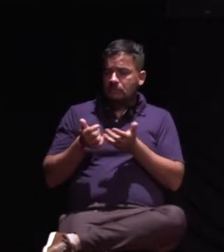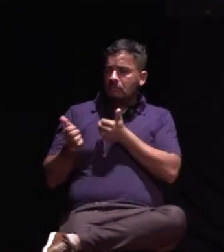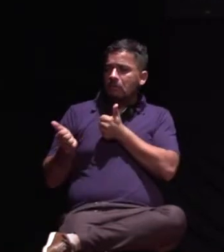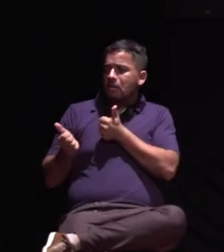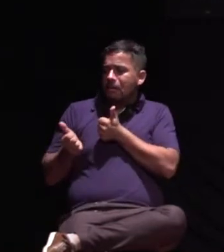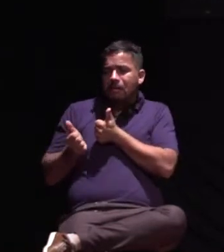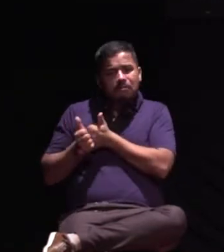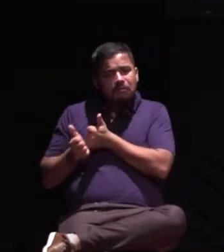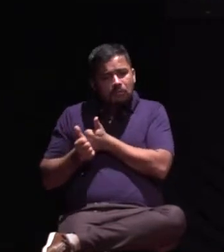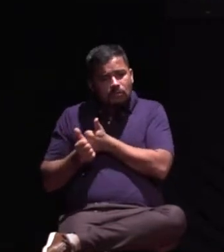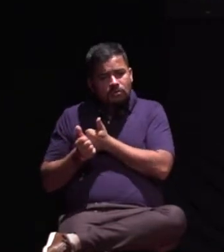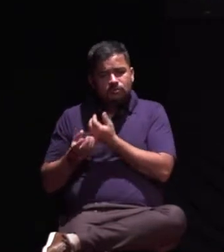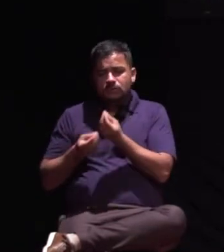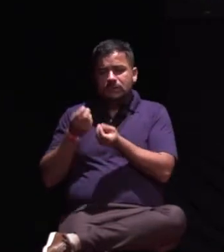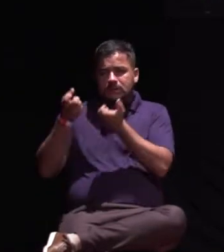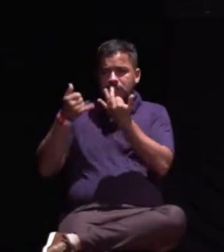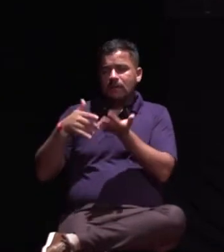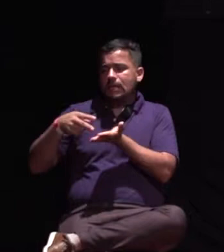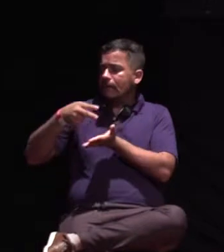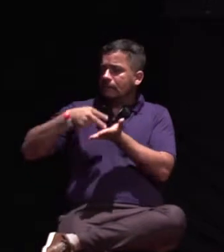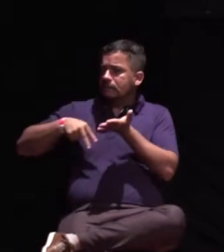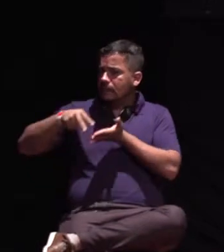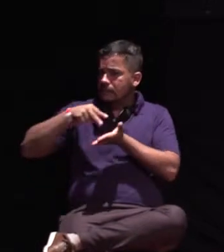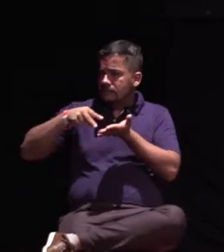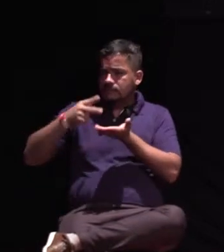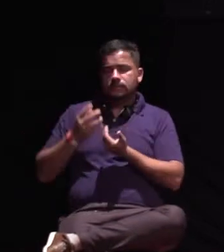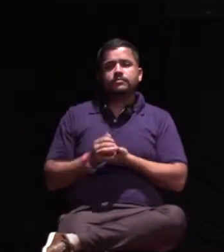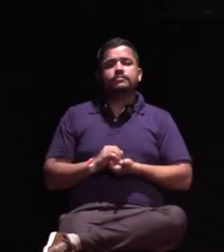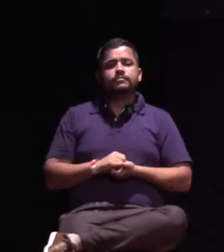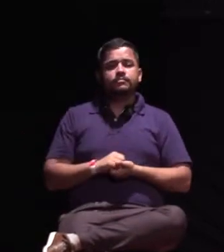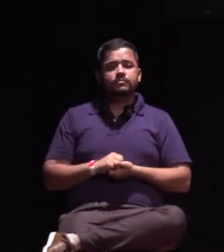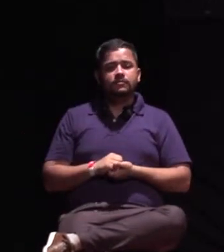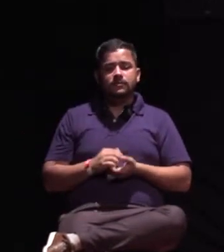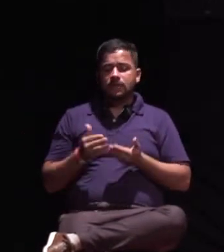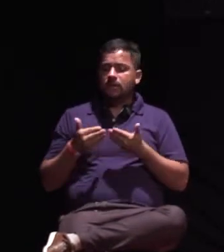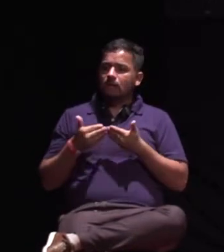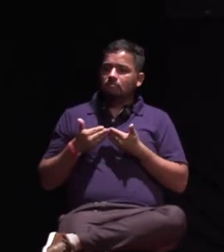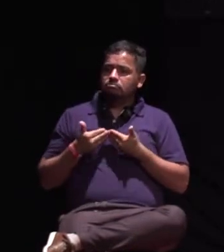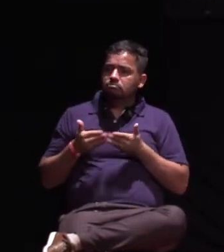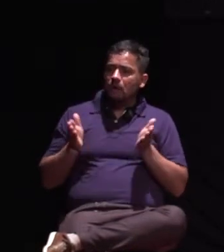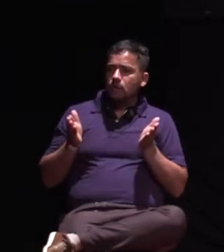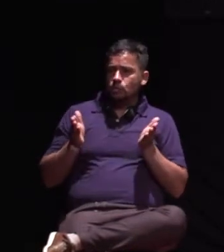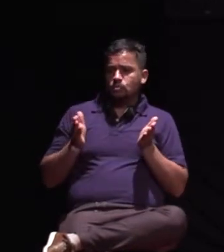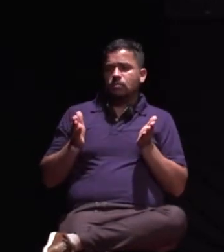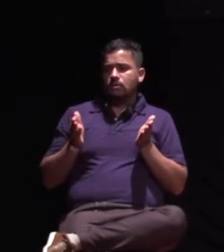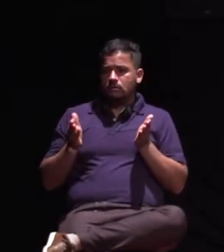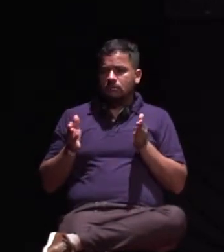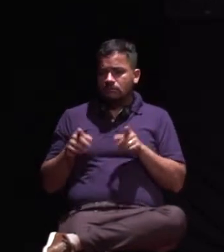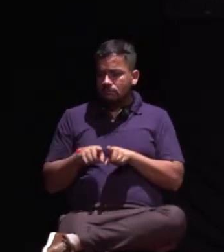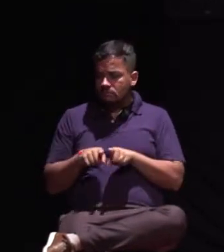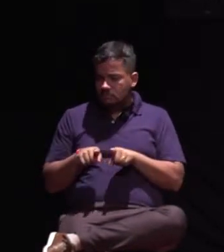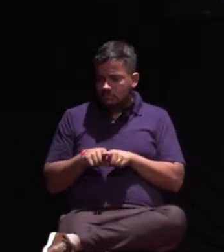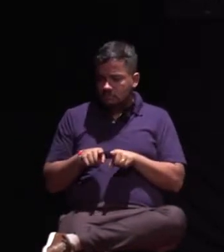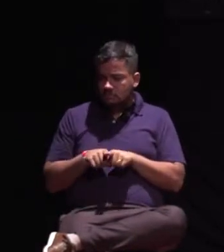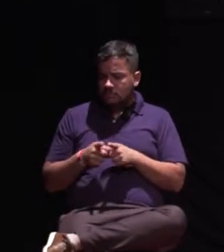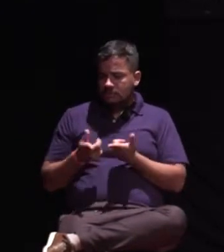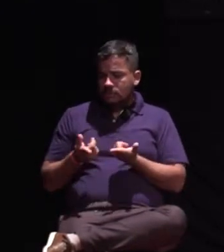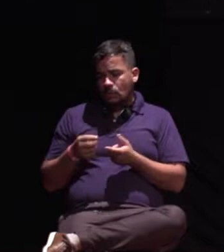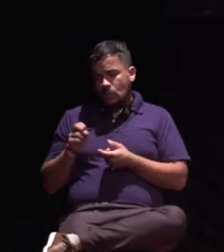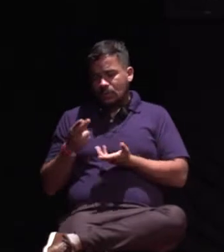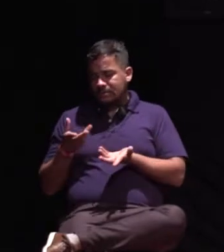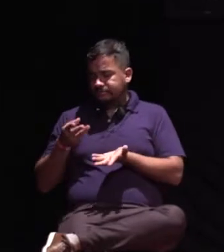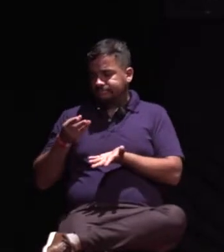e propícia quando se fala de dança também, né? E essa abertura, essa falta,